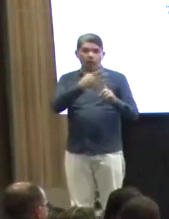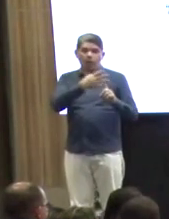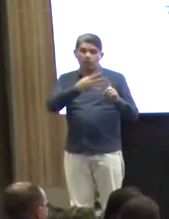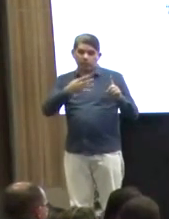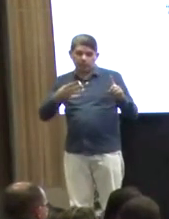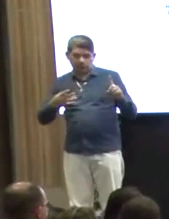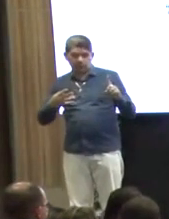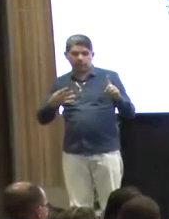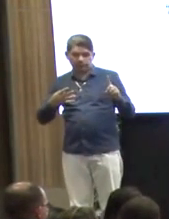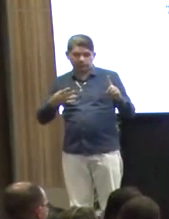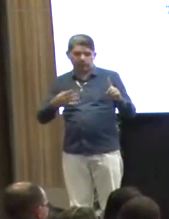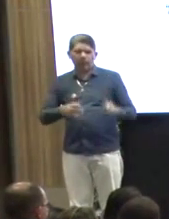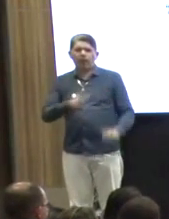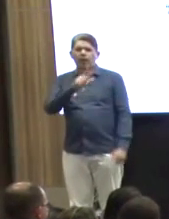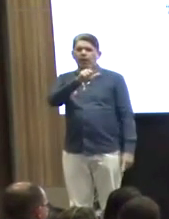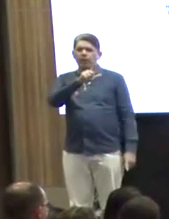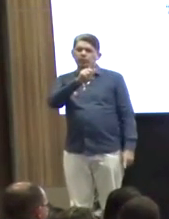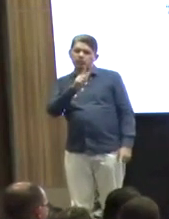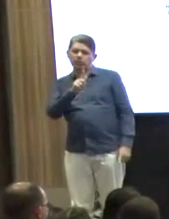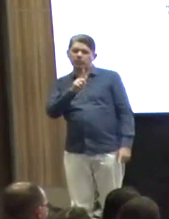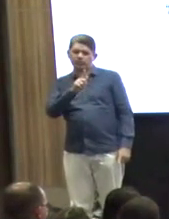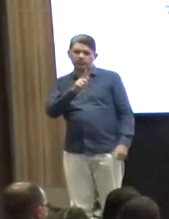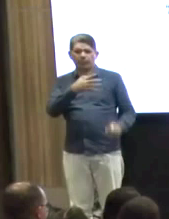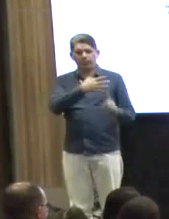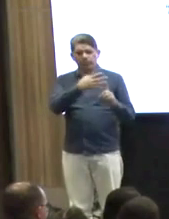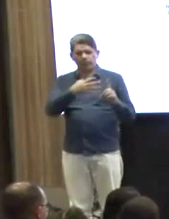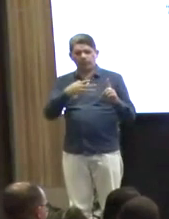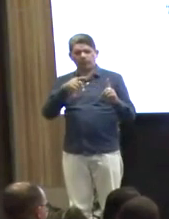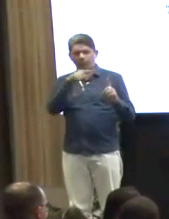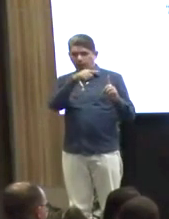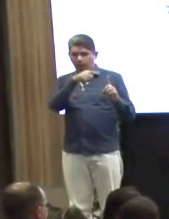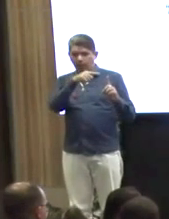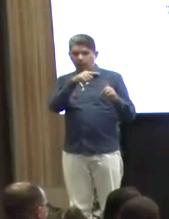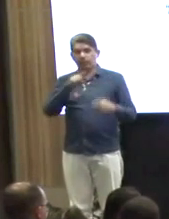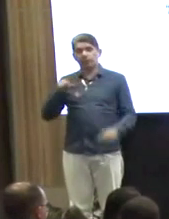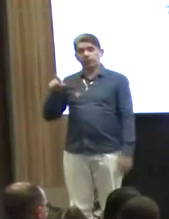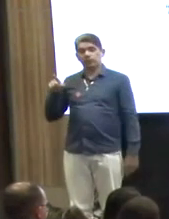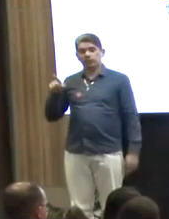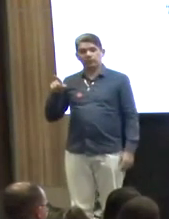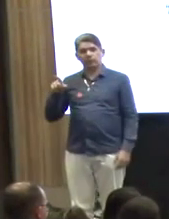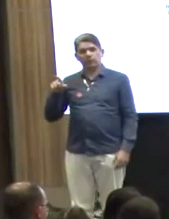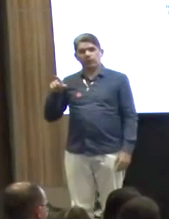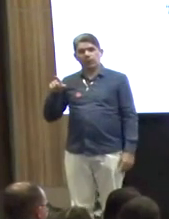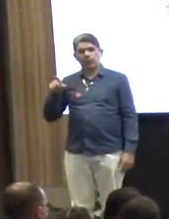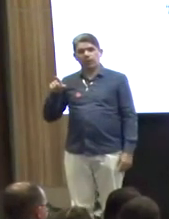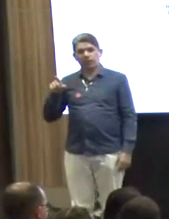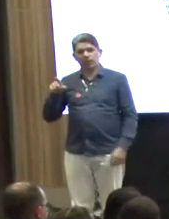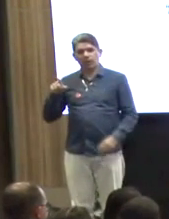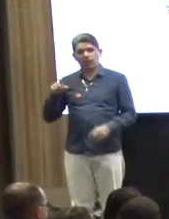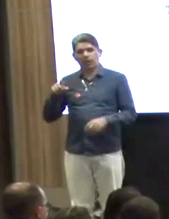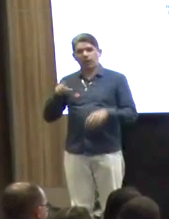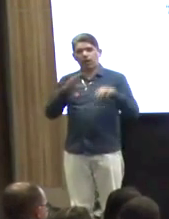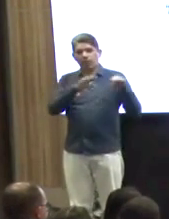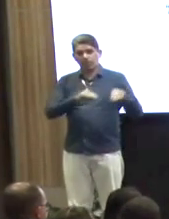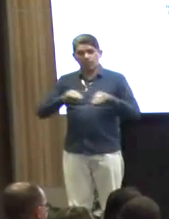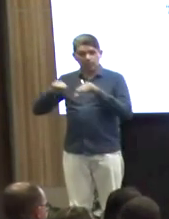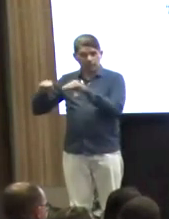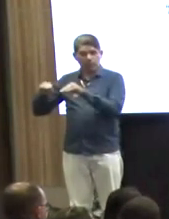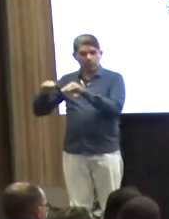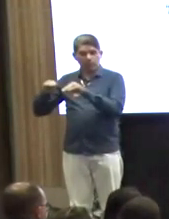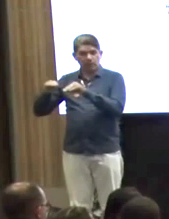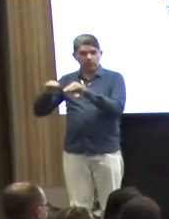B. Tá? Usando contra, é claro, esses imigrantes árabes são todos homofóbicos, a gente não pode